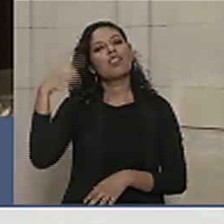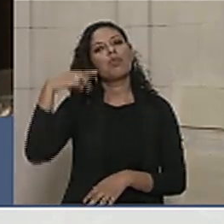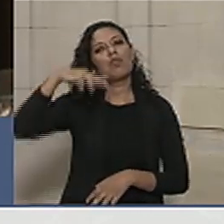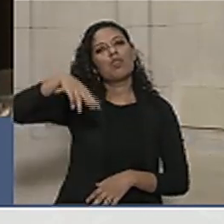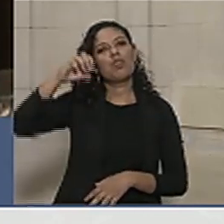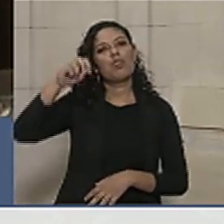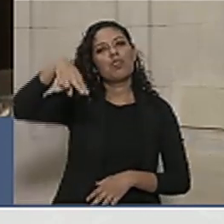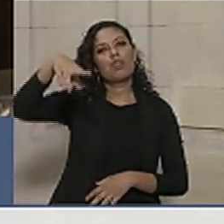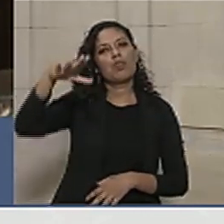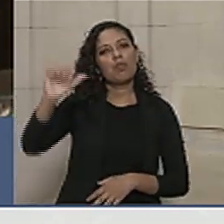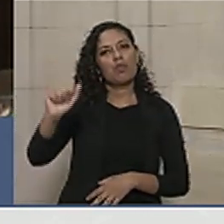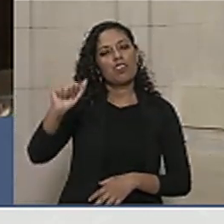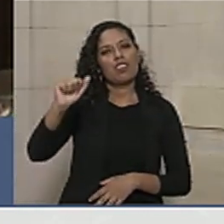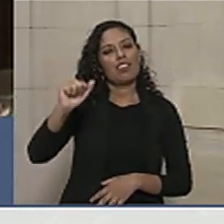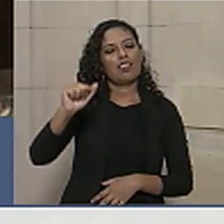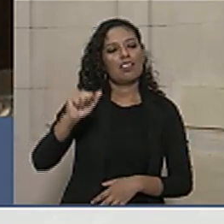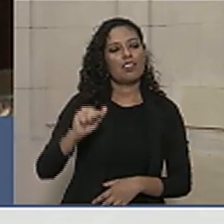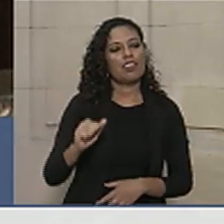Francisco,